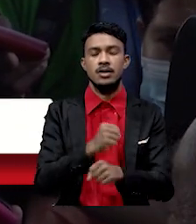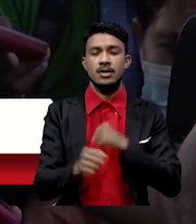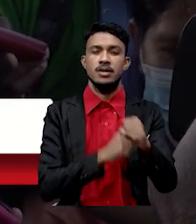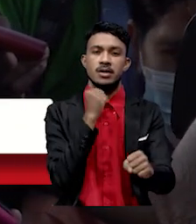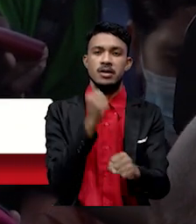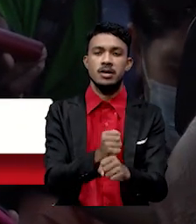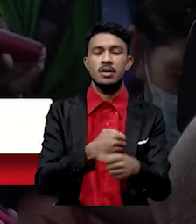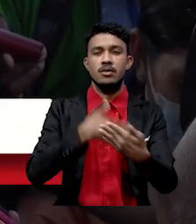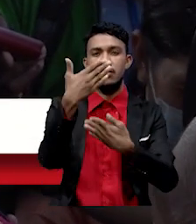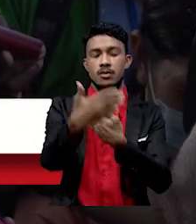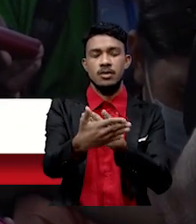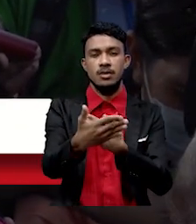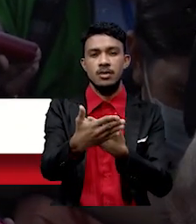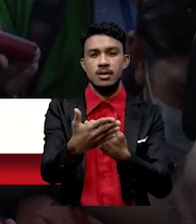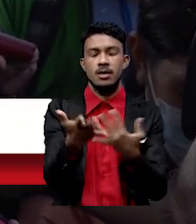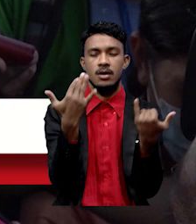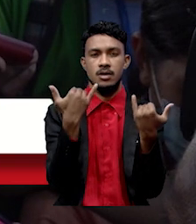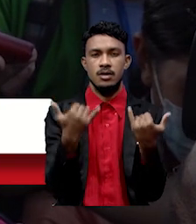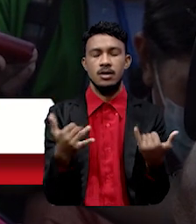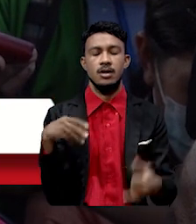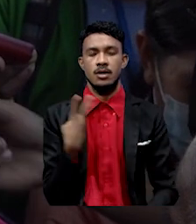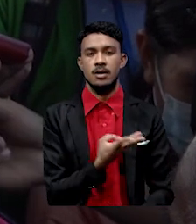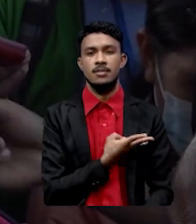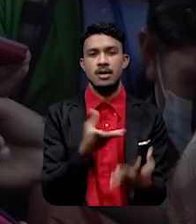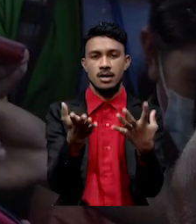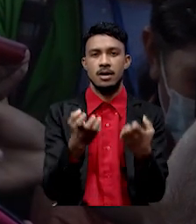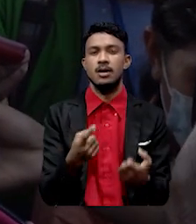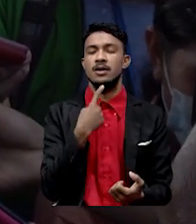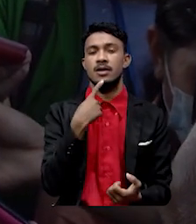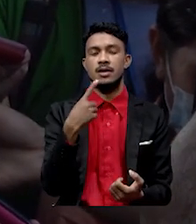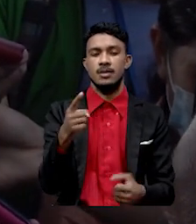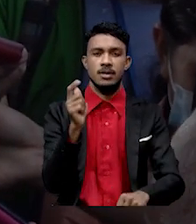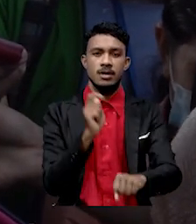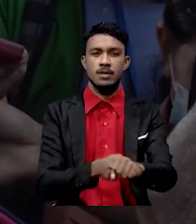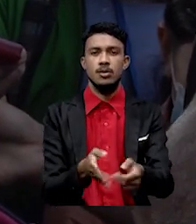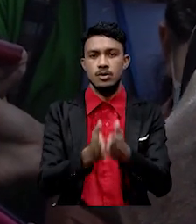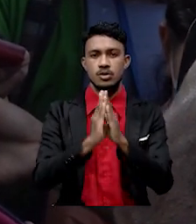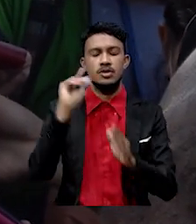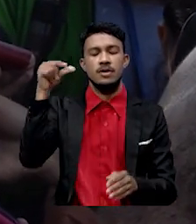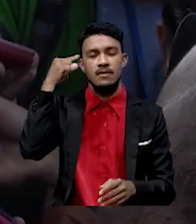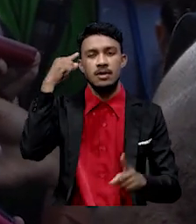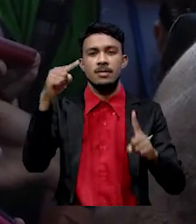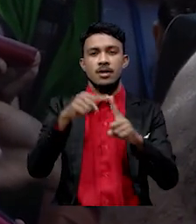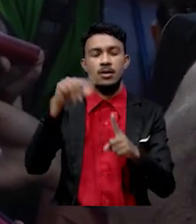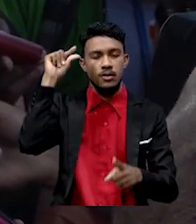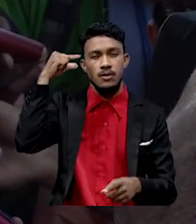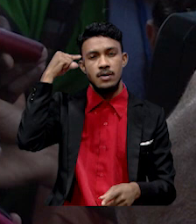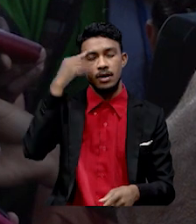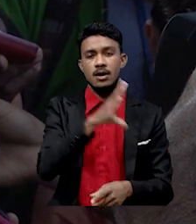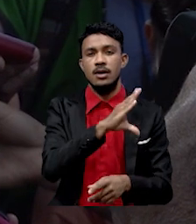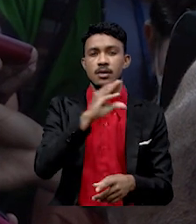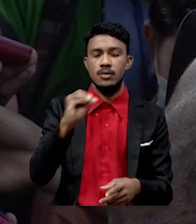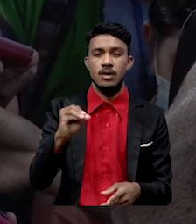oin. Tambane maka, ami hakara ka perveta o tempo irane, atu exige na fatim ba governo, atu realiza salário mínimo